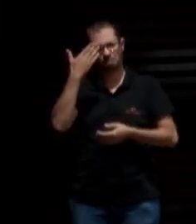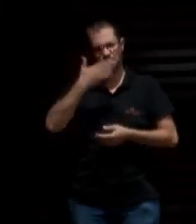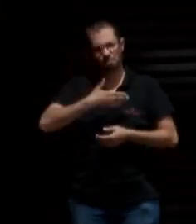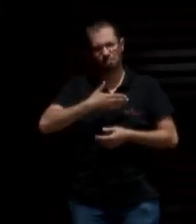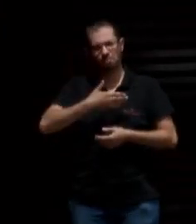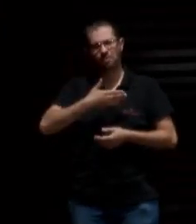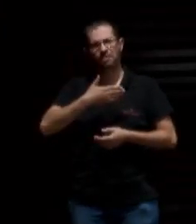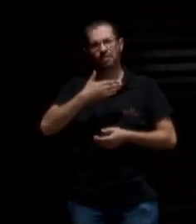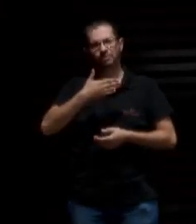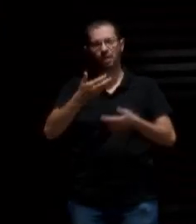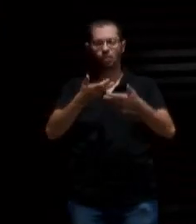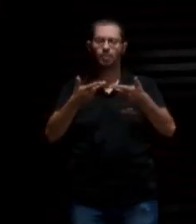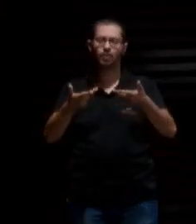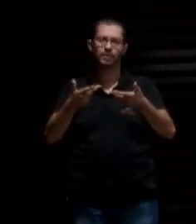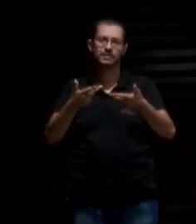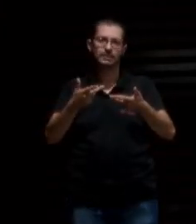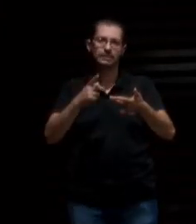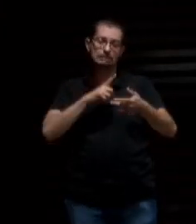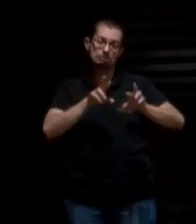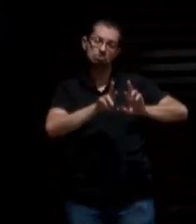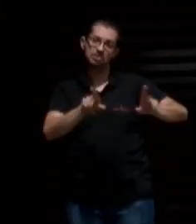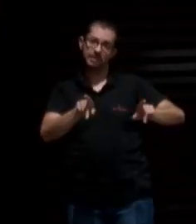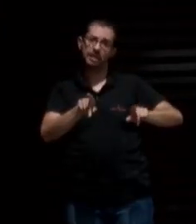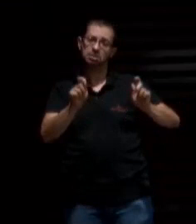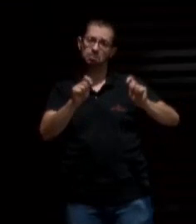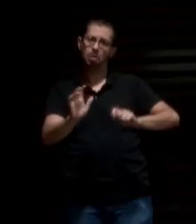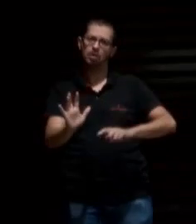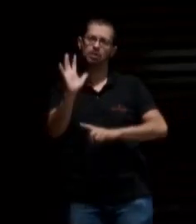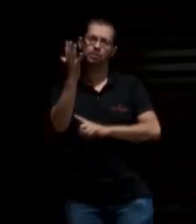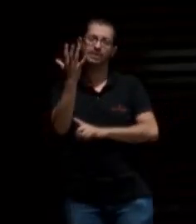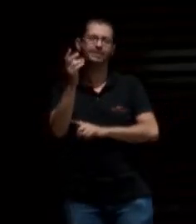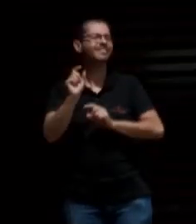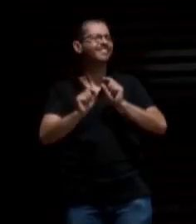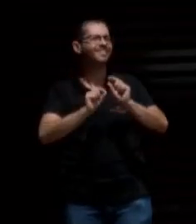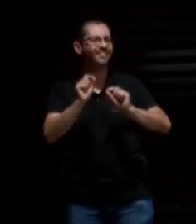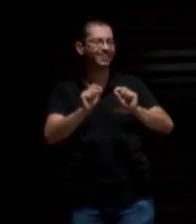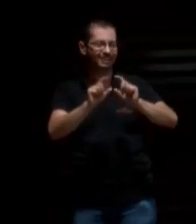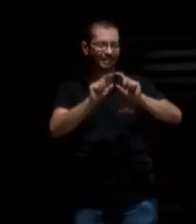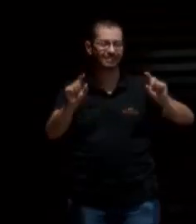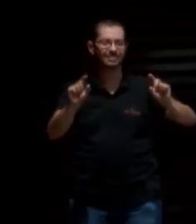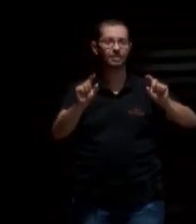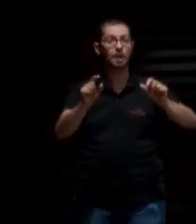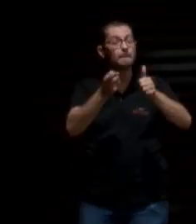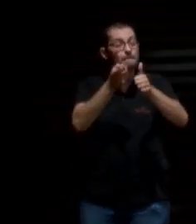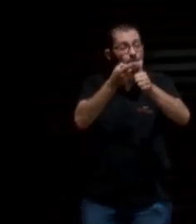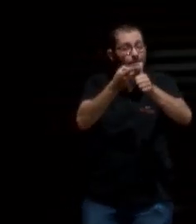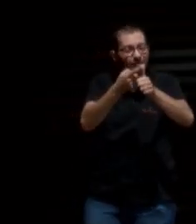coisa extraordinária vos estivesse acontecendo. Então aqui, meus amados, primeiro ensino, de